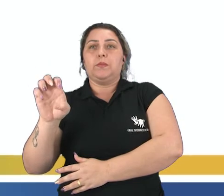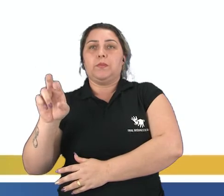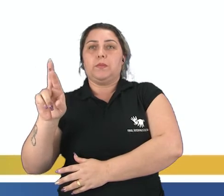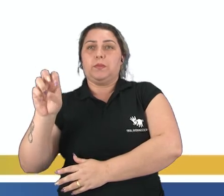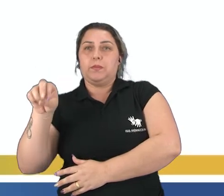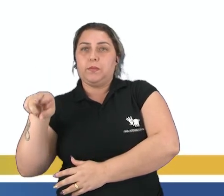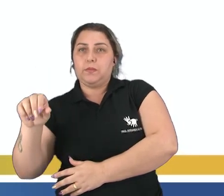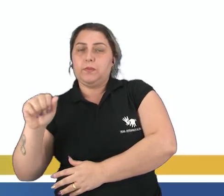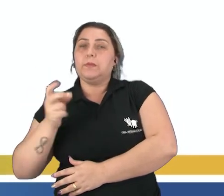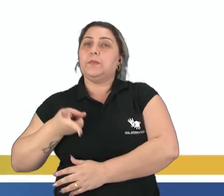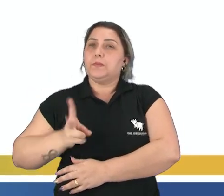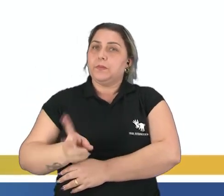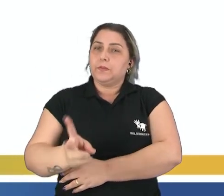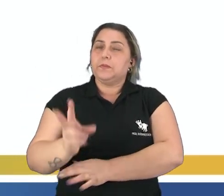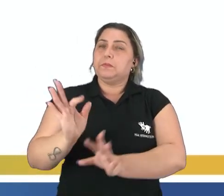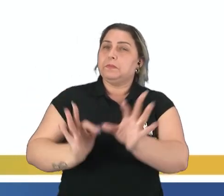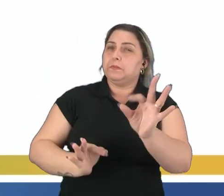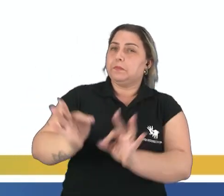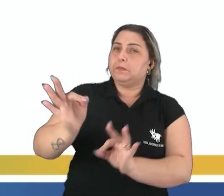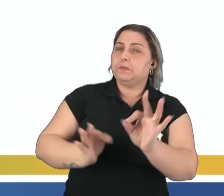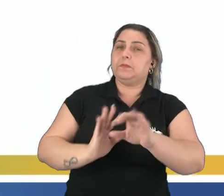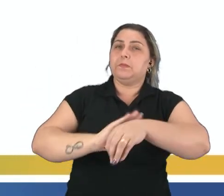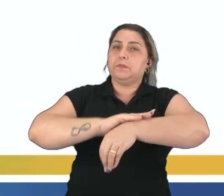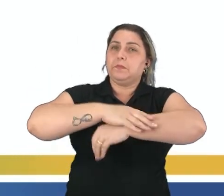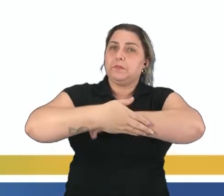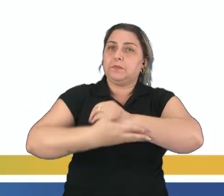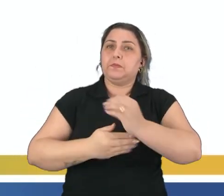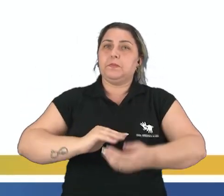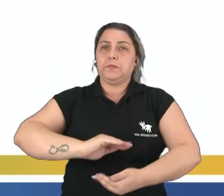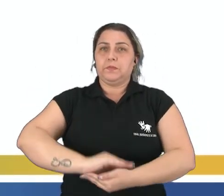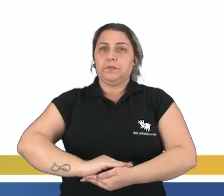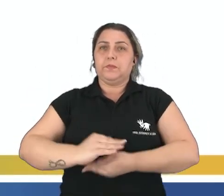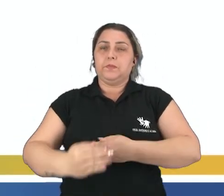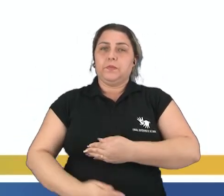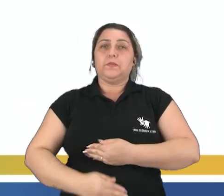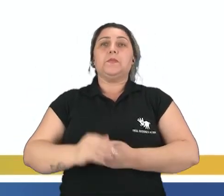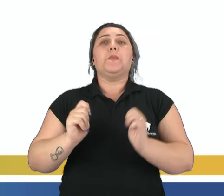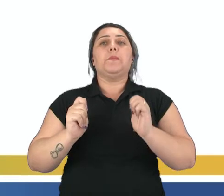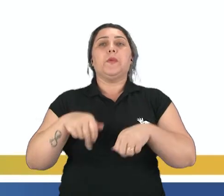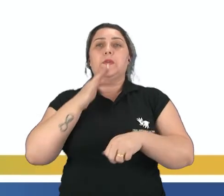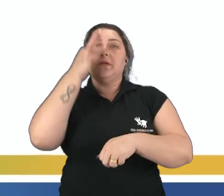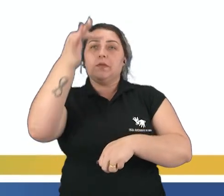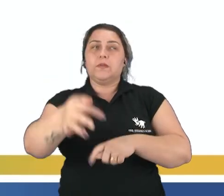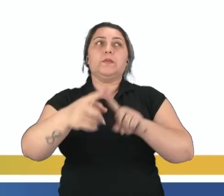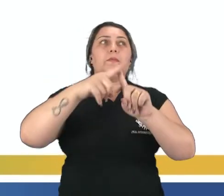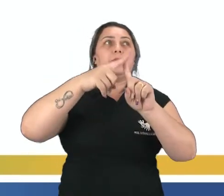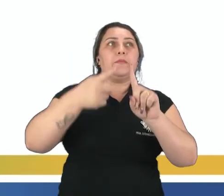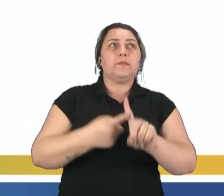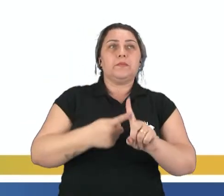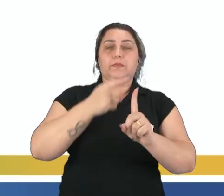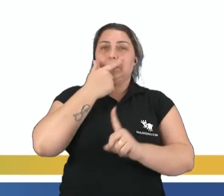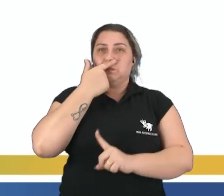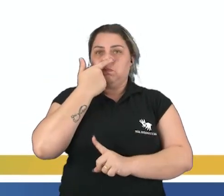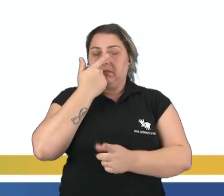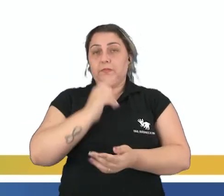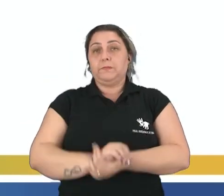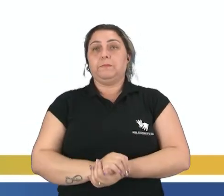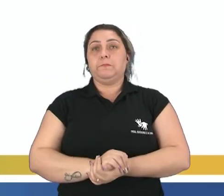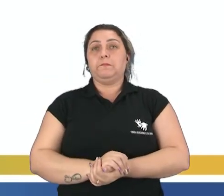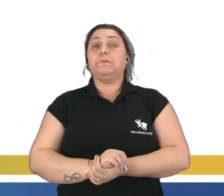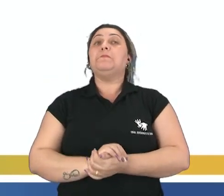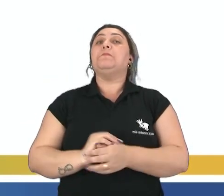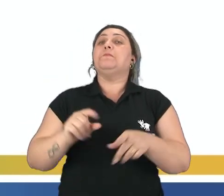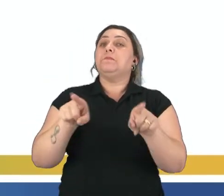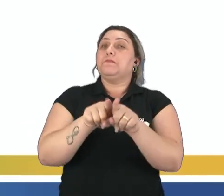Para continuar preparando o revestimento do útero para o caso de uma possível gravidez. E nesse